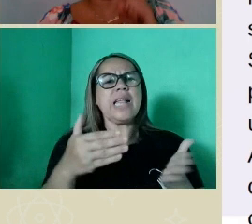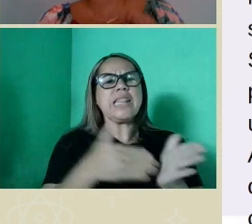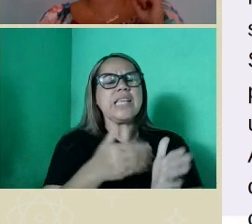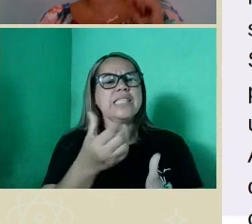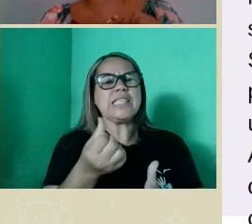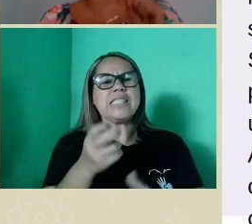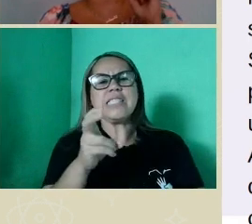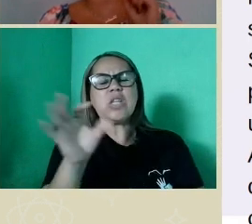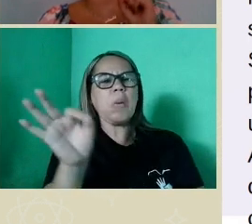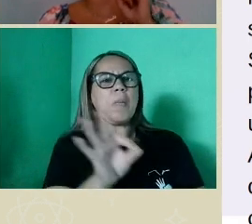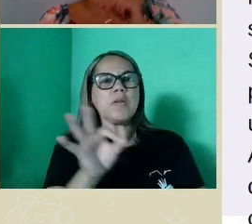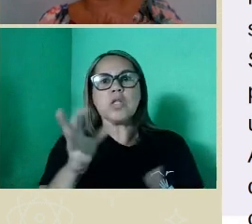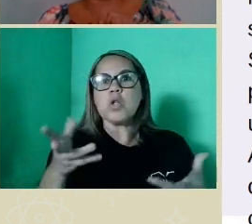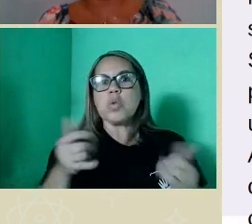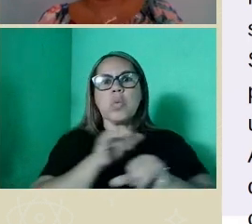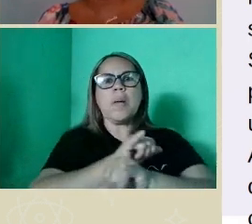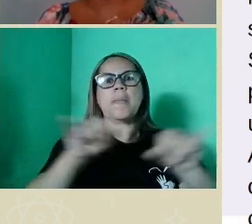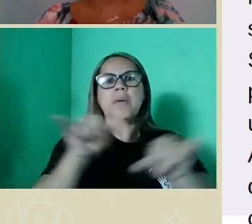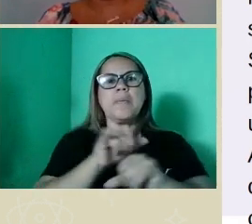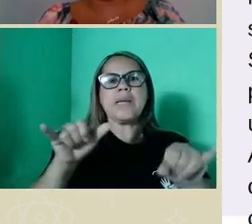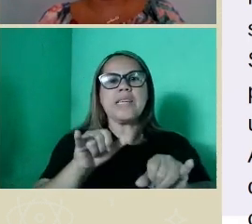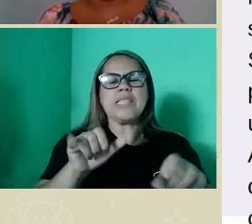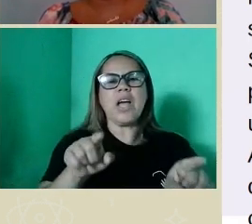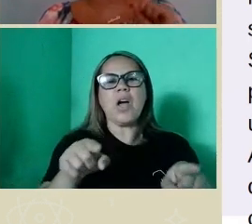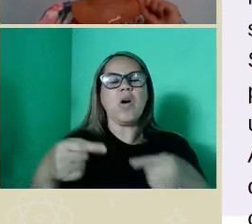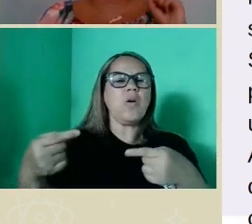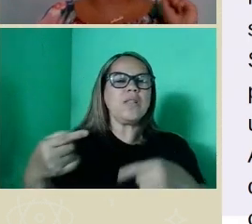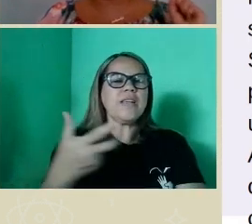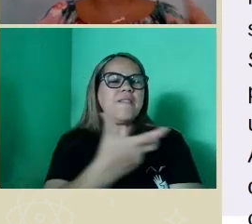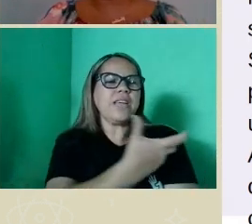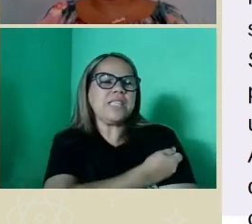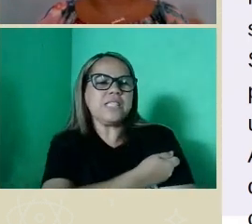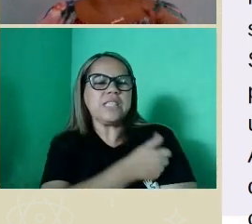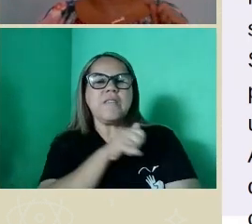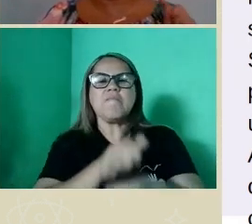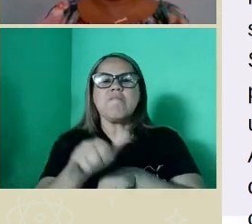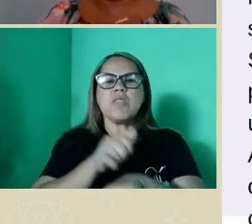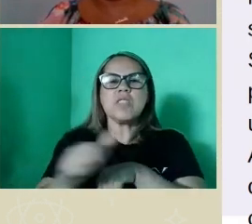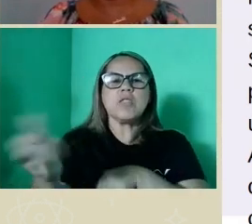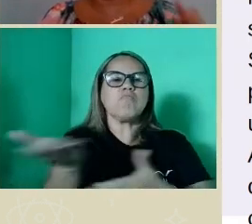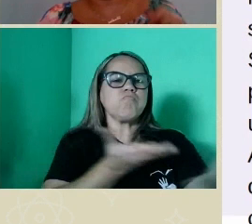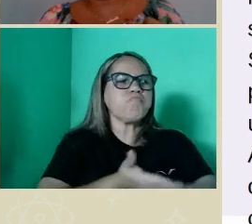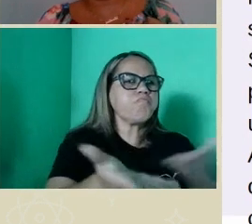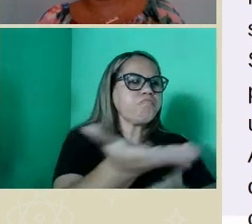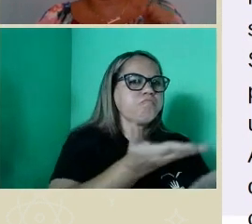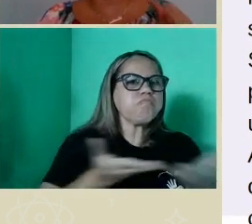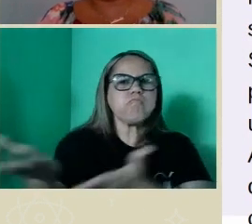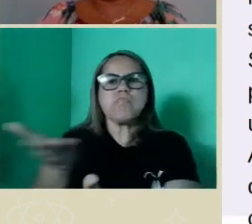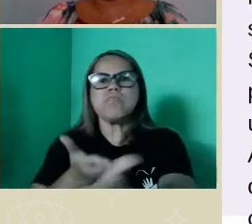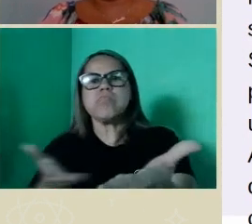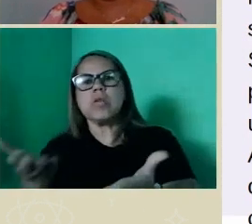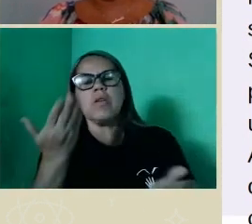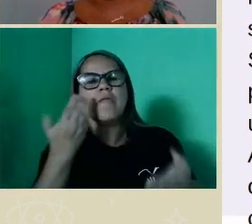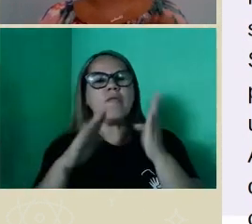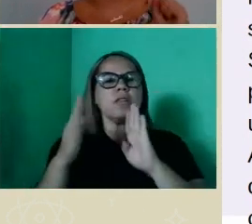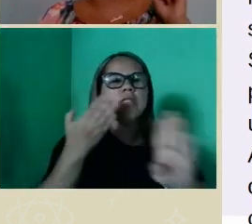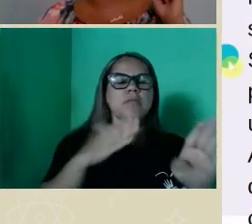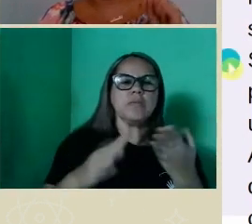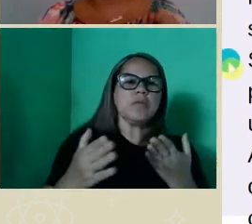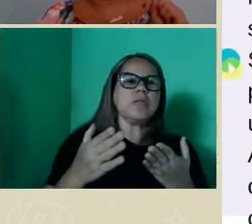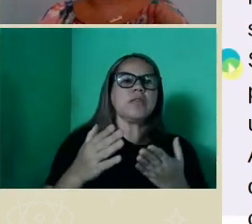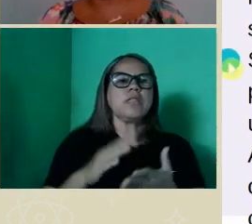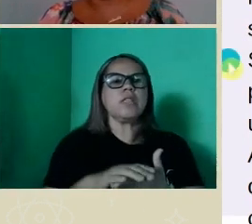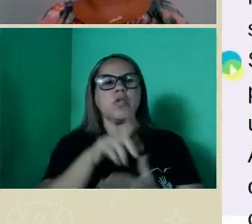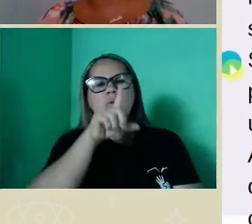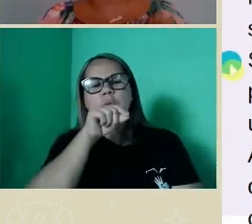de toda a propaganda anti-vacunas enganosa que se compartilha que se comparte em facebook e twitter só